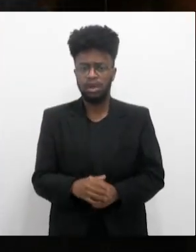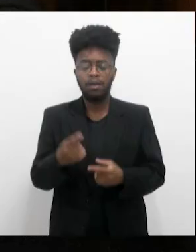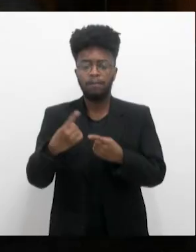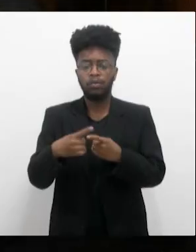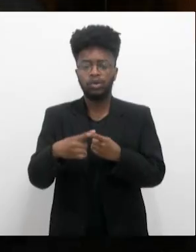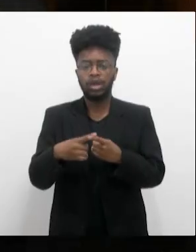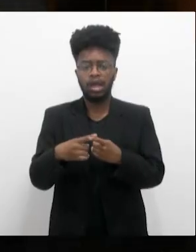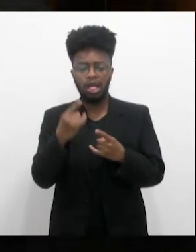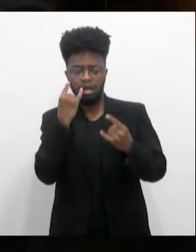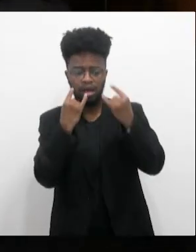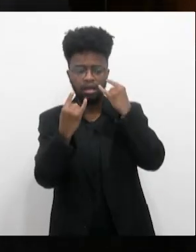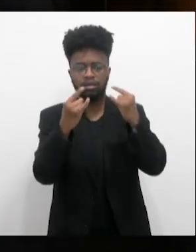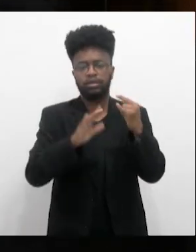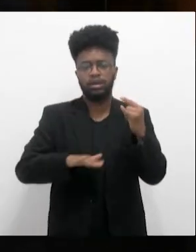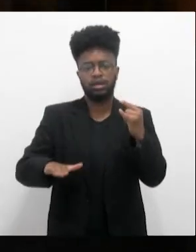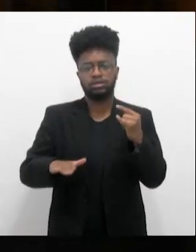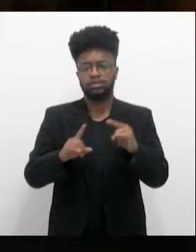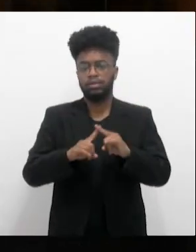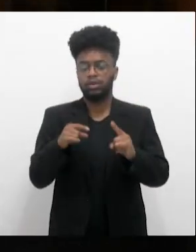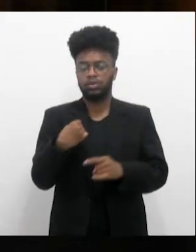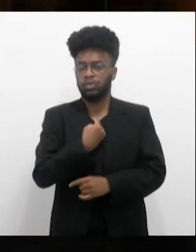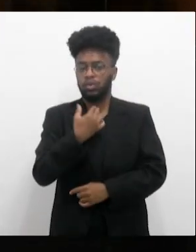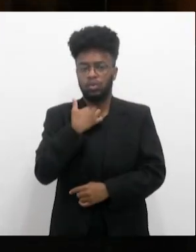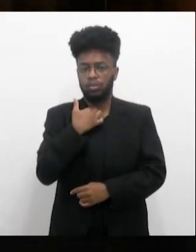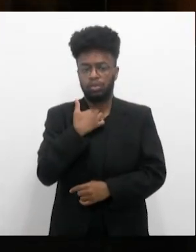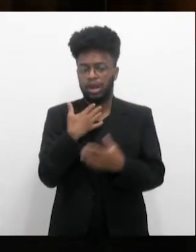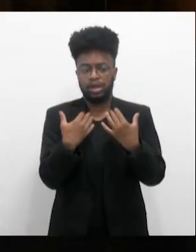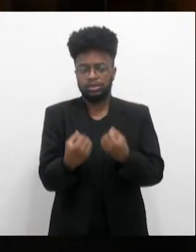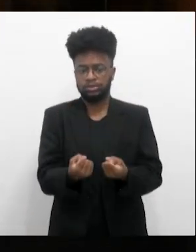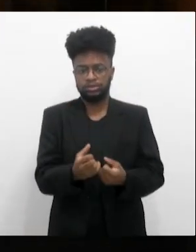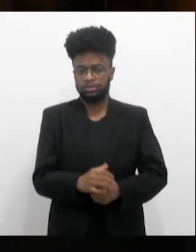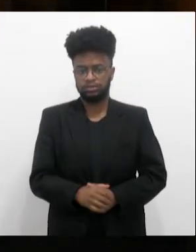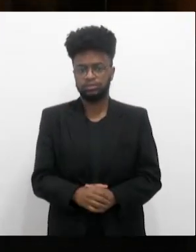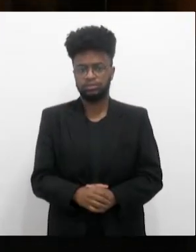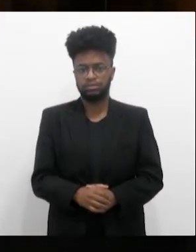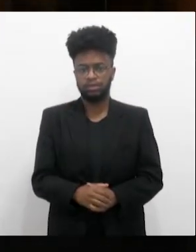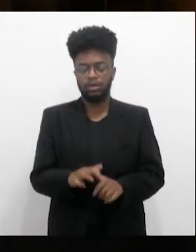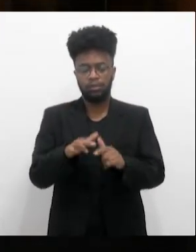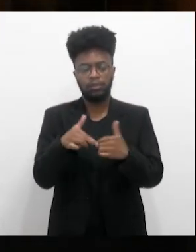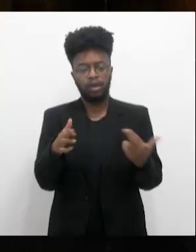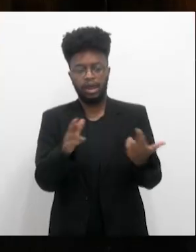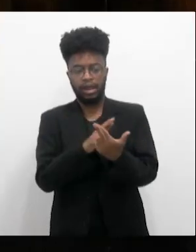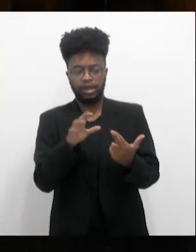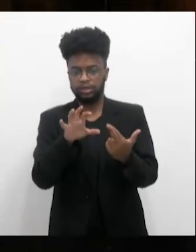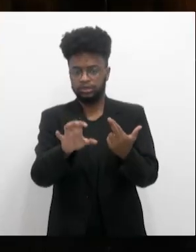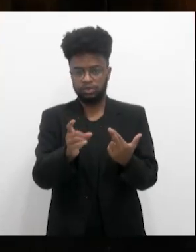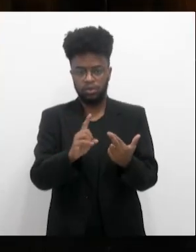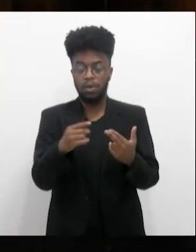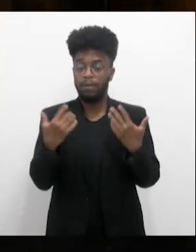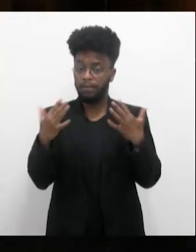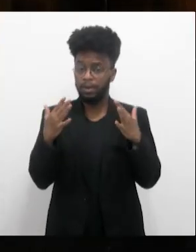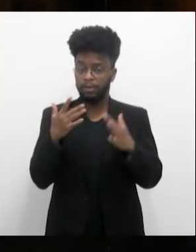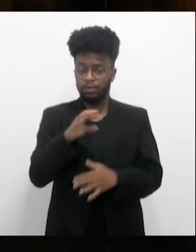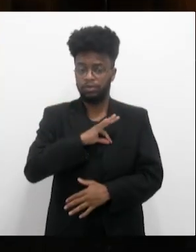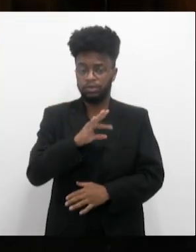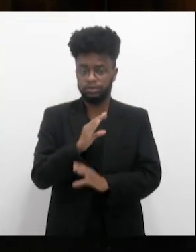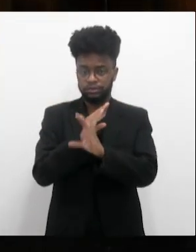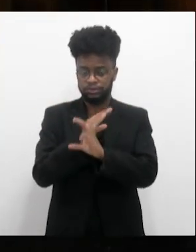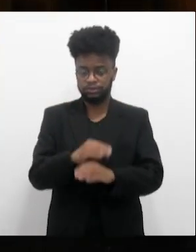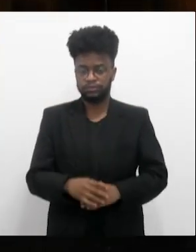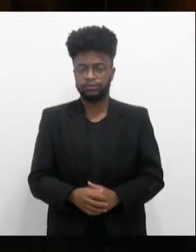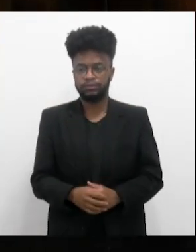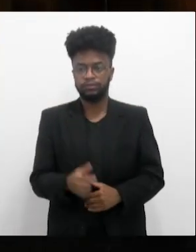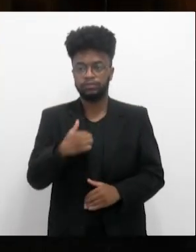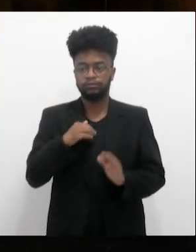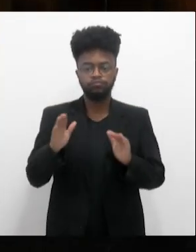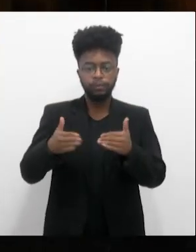nossas crianças. E nós não podemos baixar a cabeça com isso, com essa relação. Então, parabéns à Polícia Civil. E eu quero encerrar